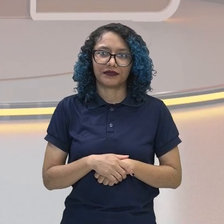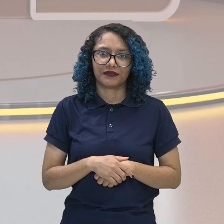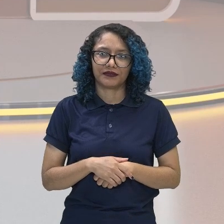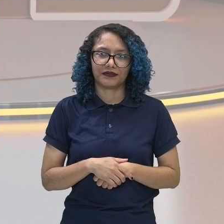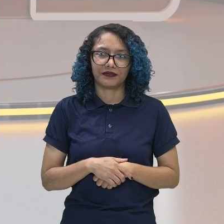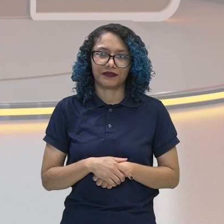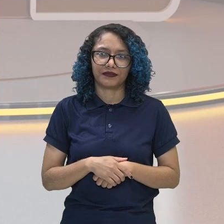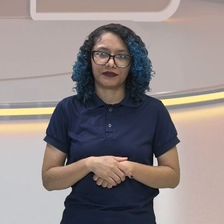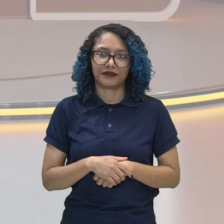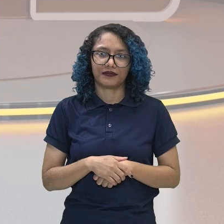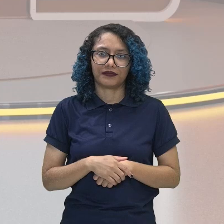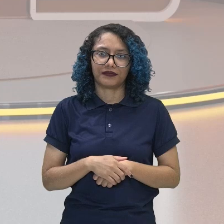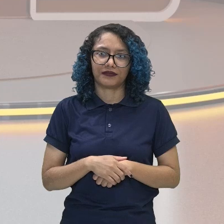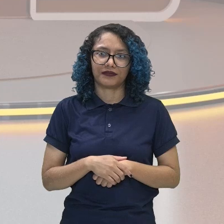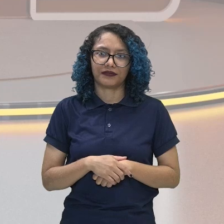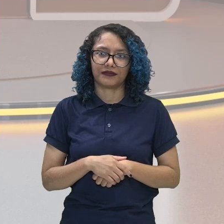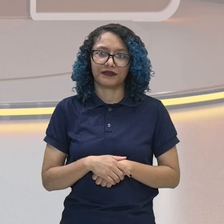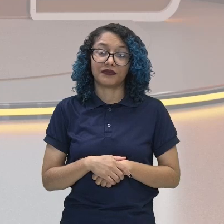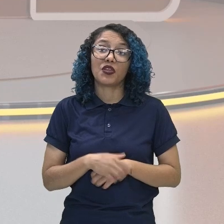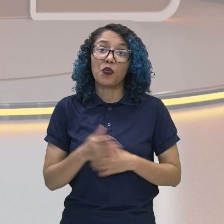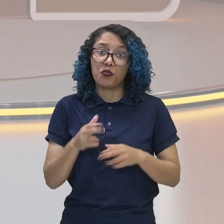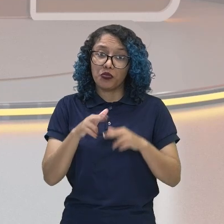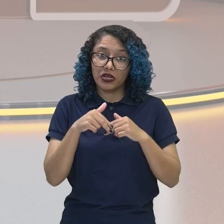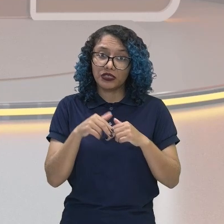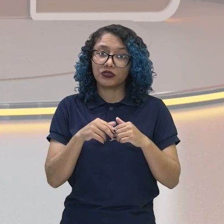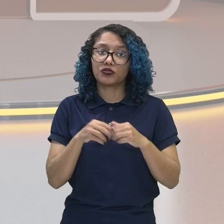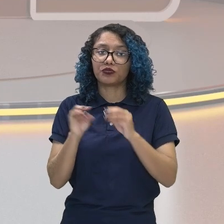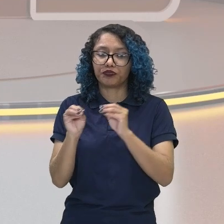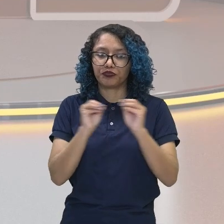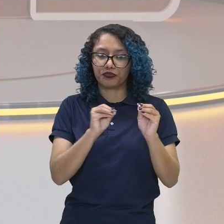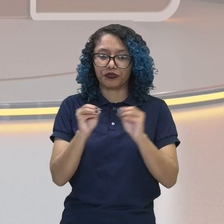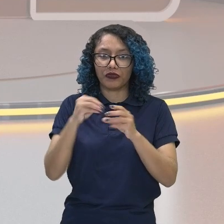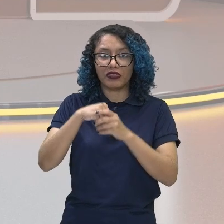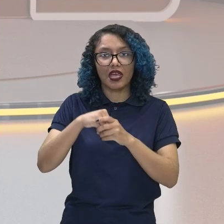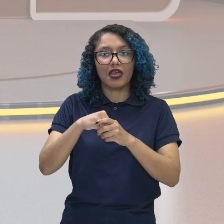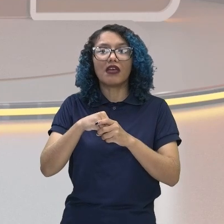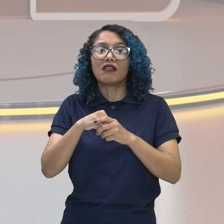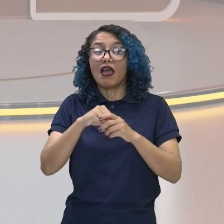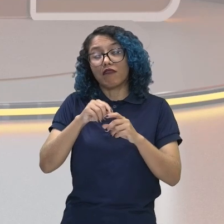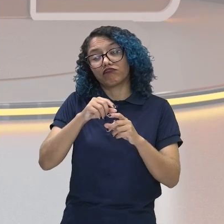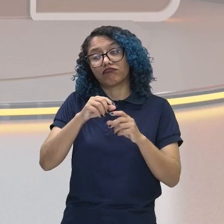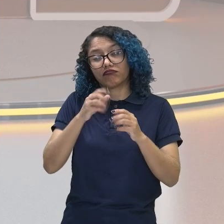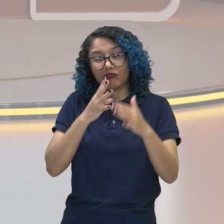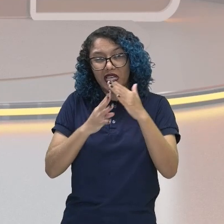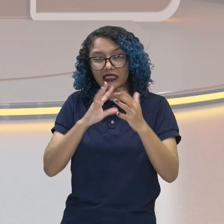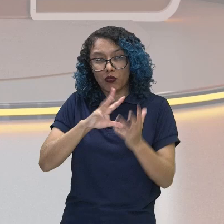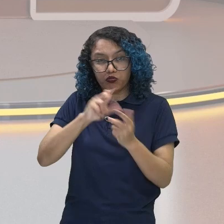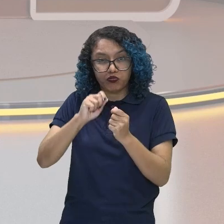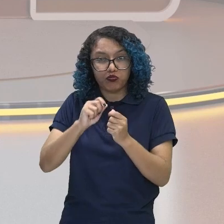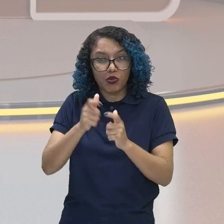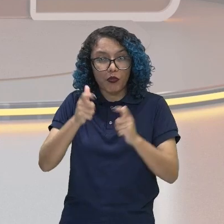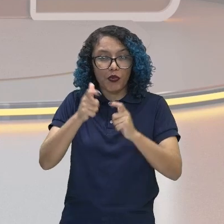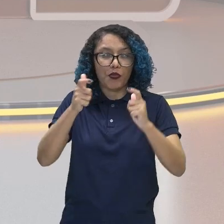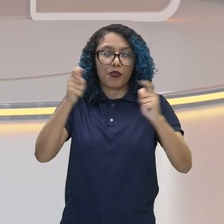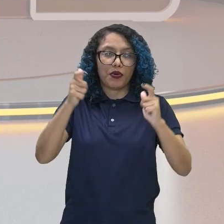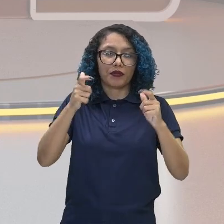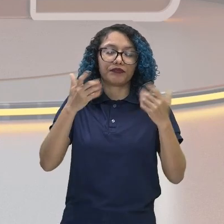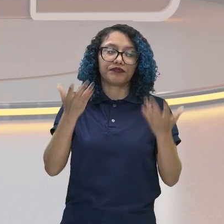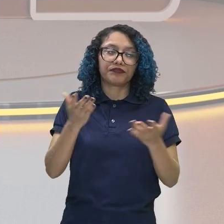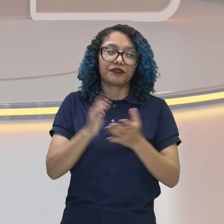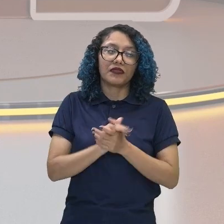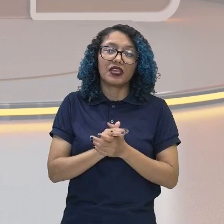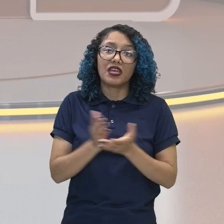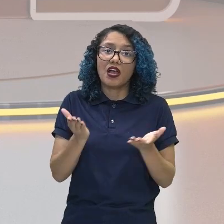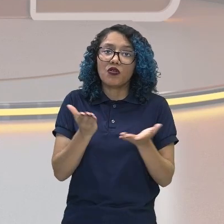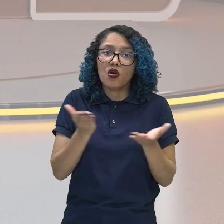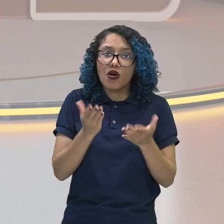isso acaba fazendo com que aumente essa migração internacional. E esses fluxos migratórios